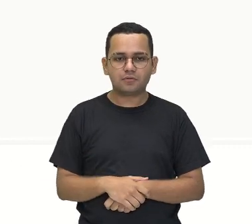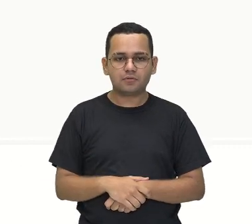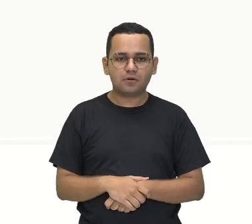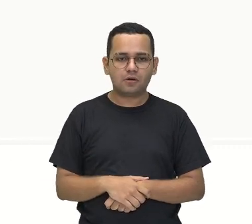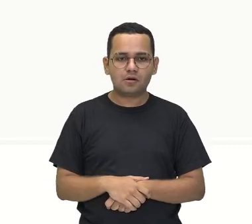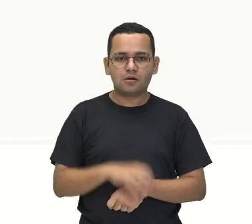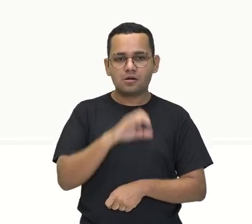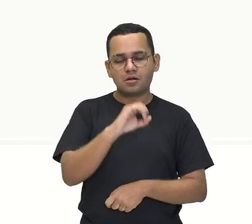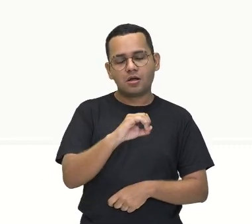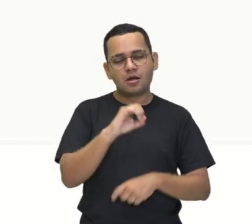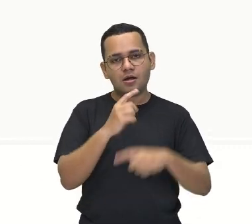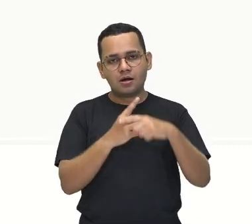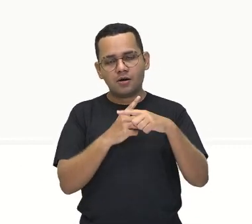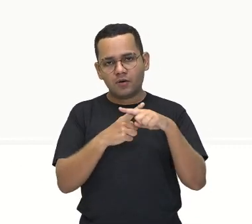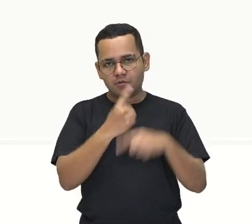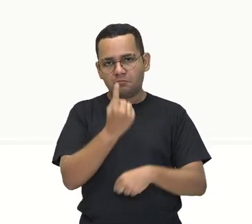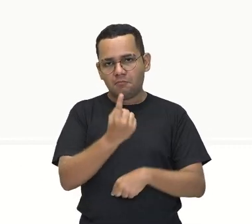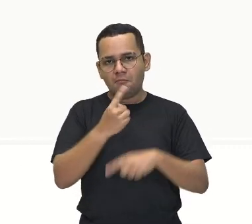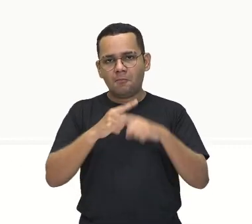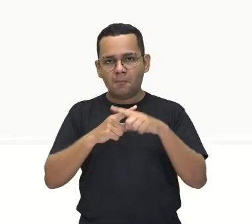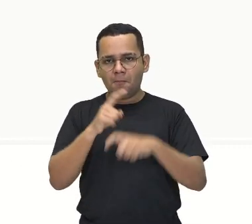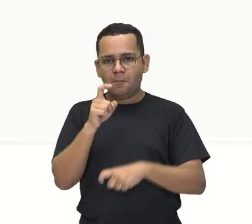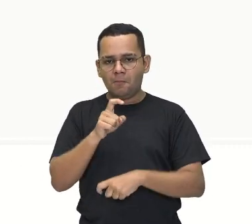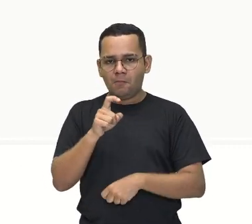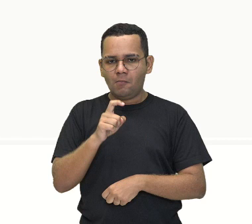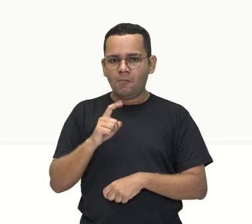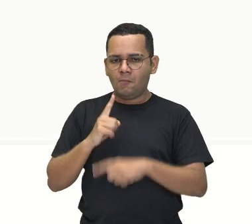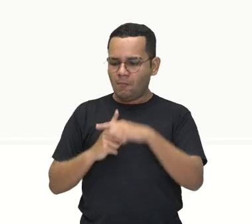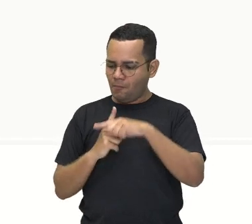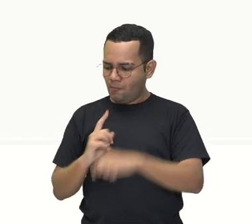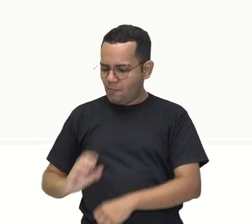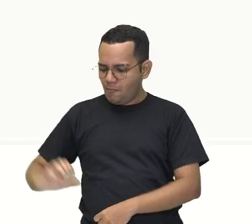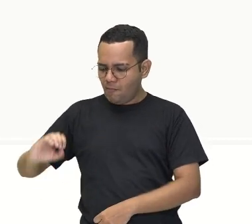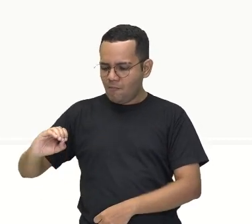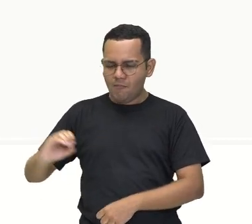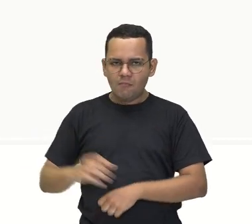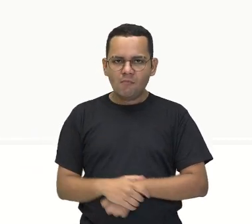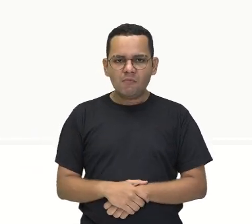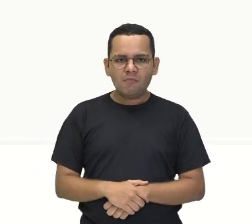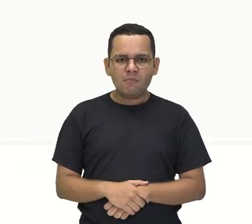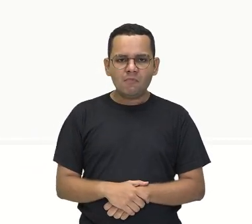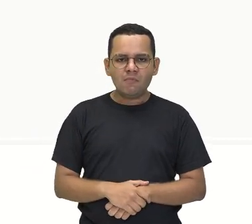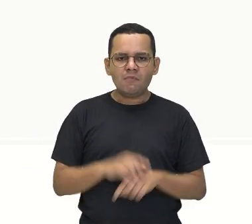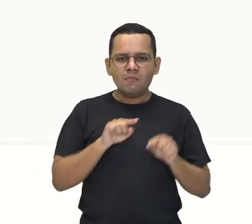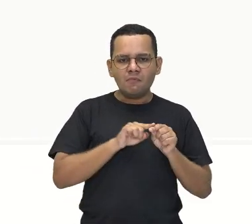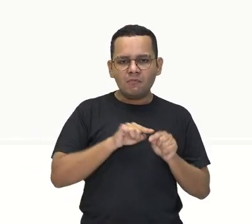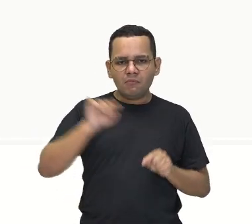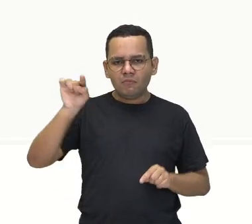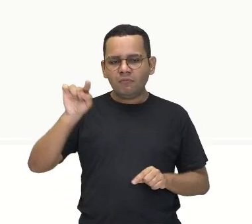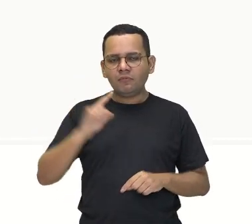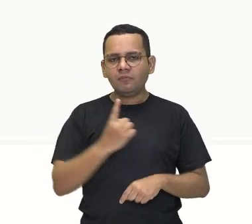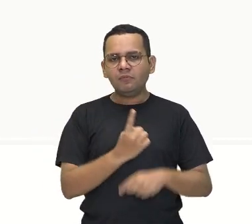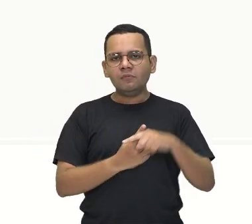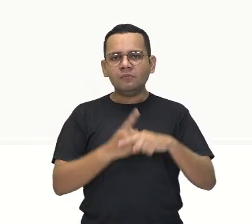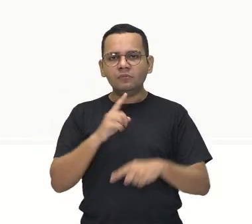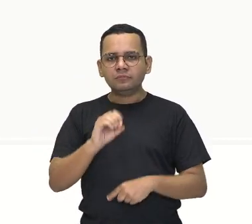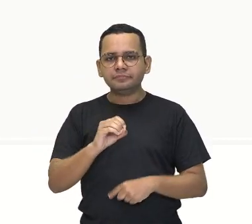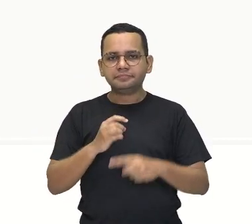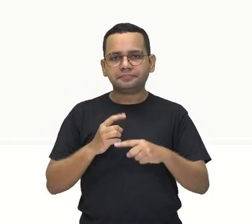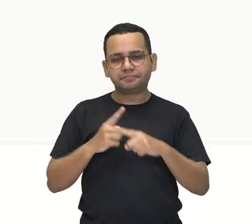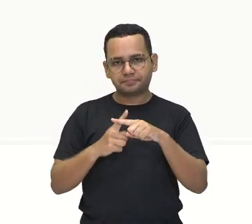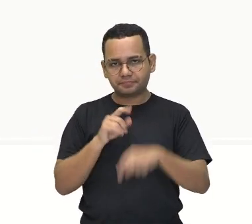1 vezes x, isso aqui vai dar 0. 1 vezes 0 vezes y,